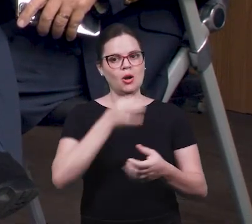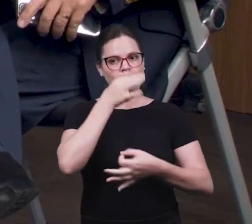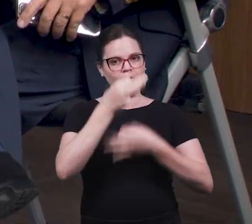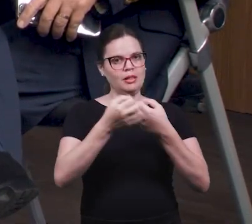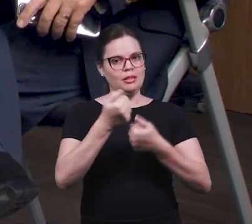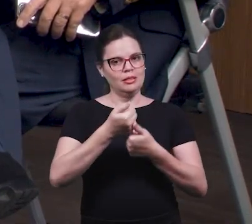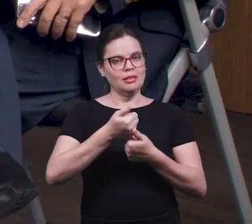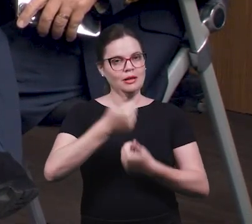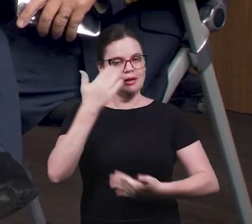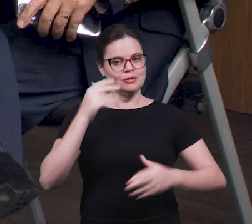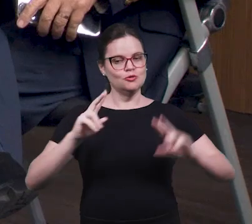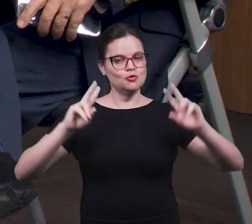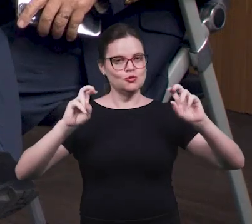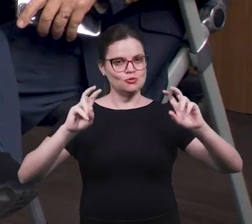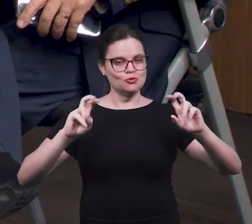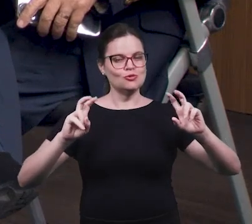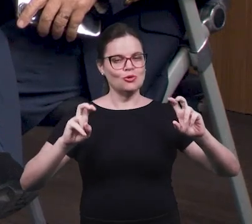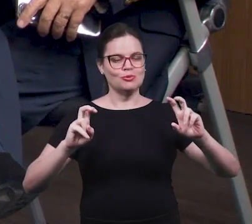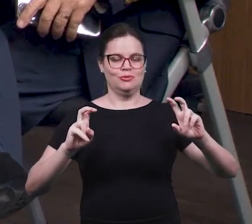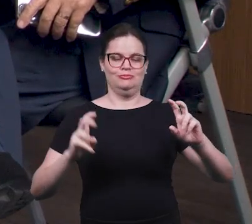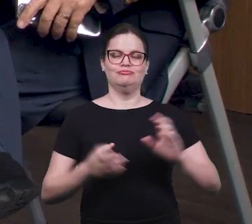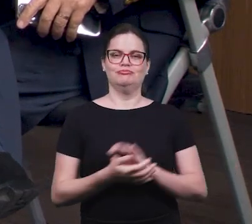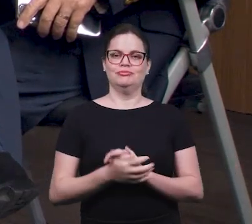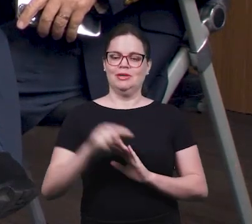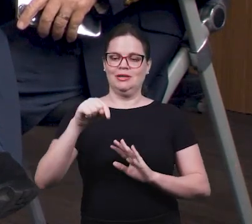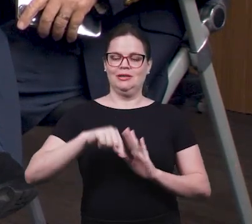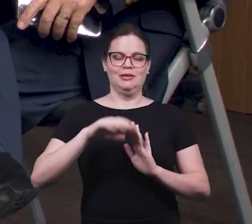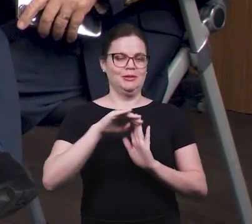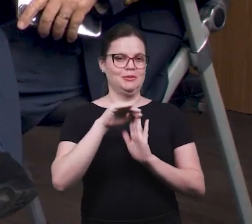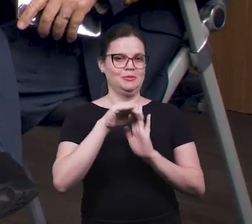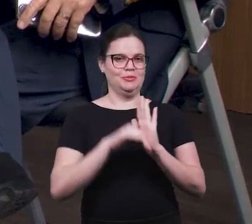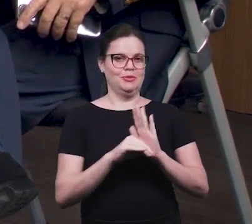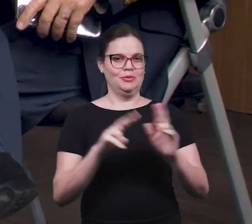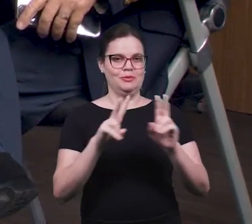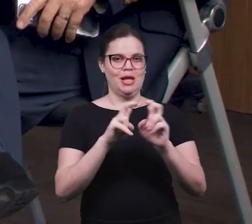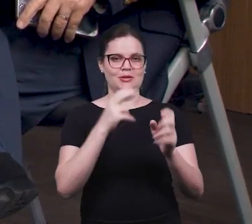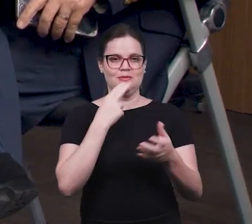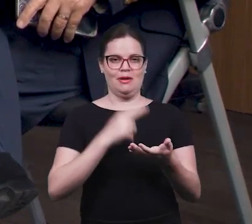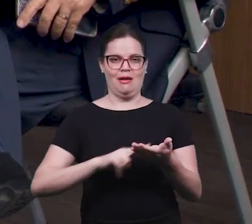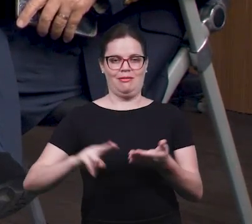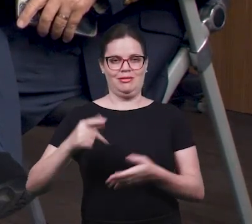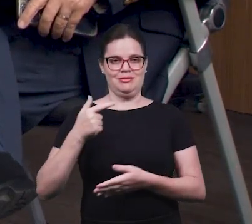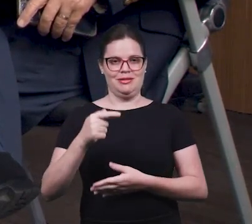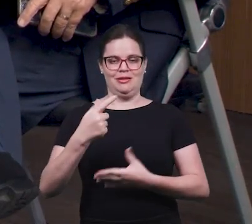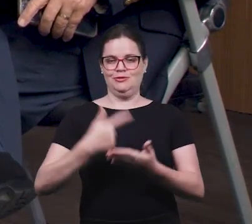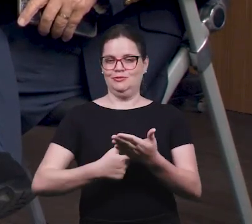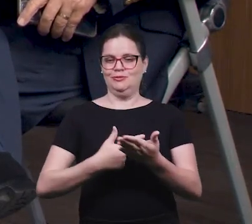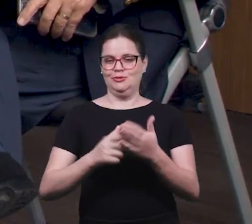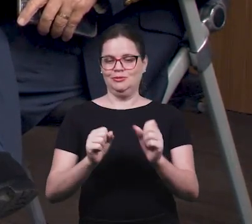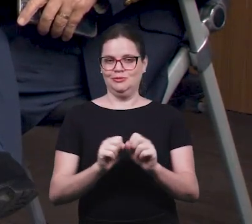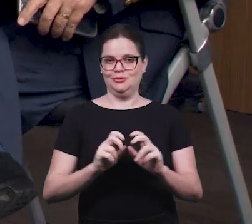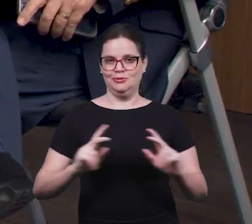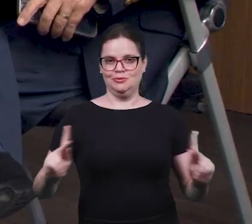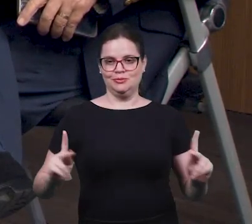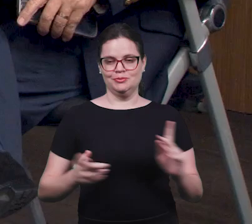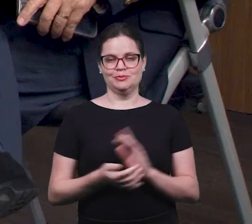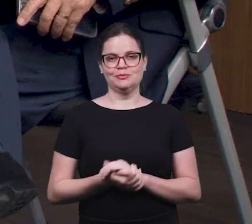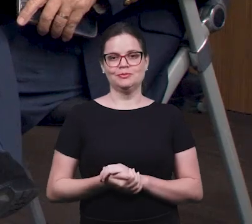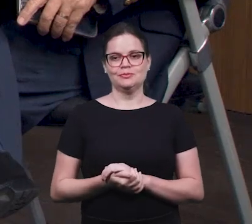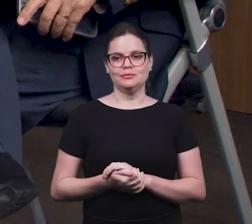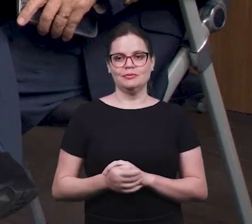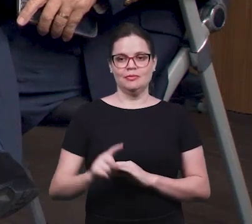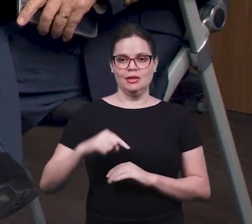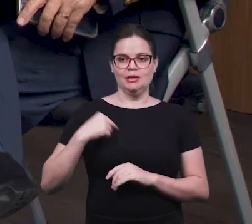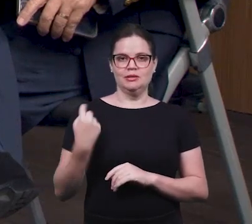opiniões a respeito deste programa que está sendo trazido através da